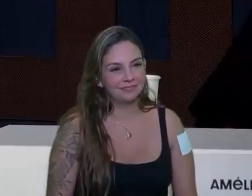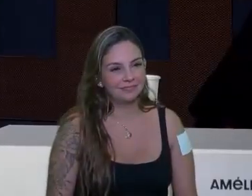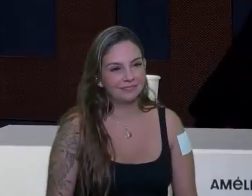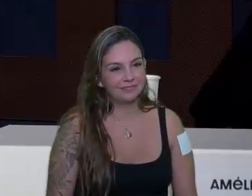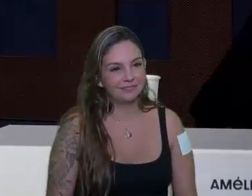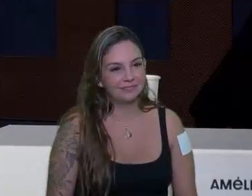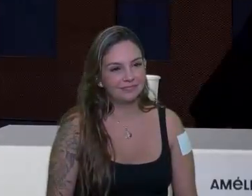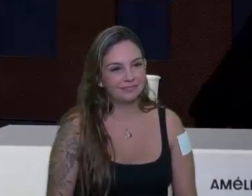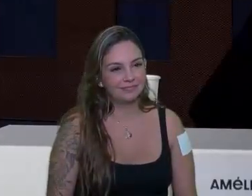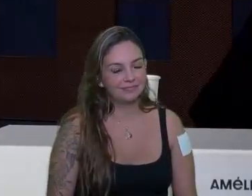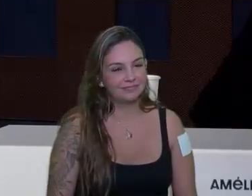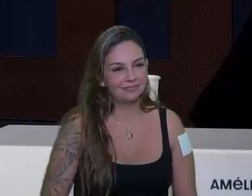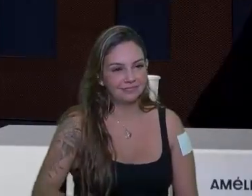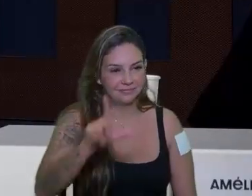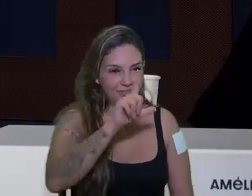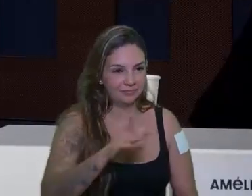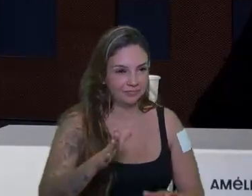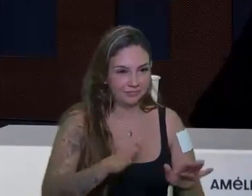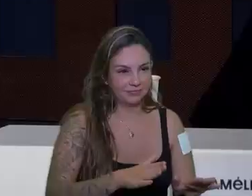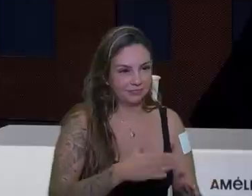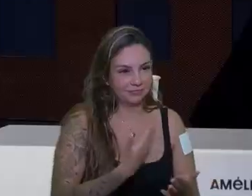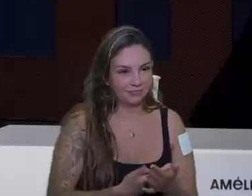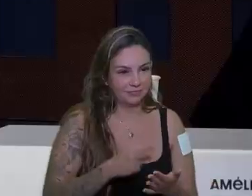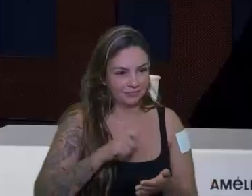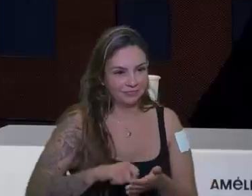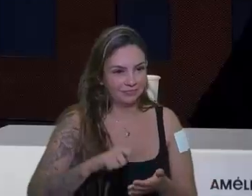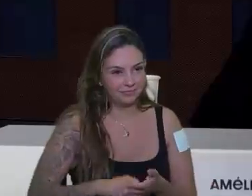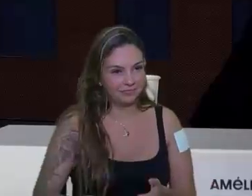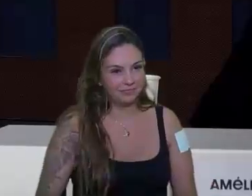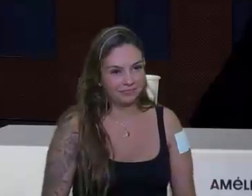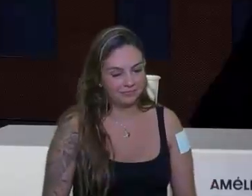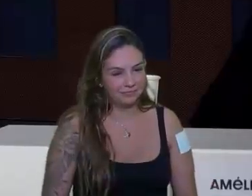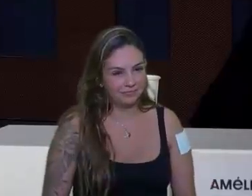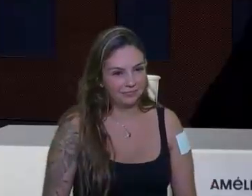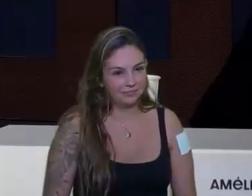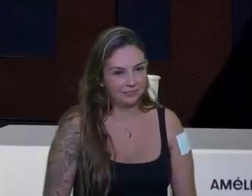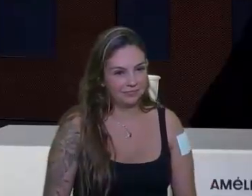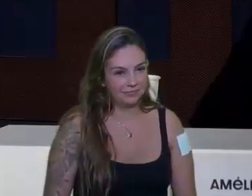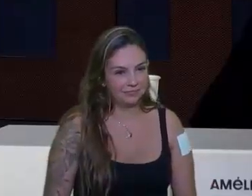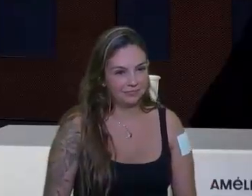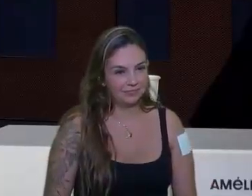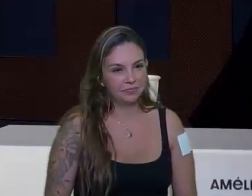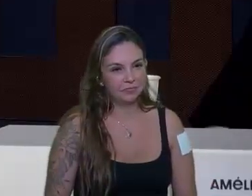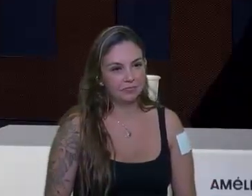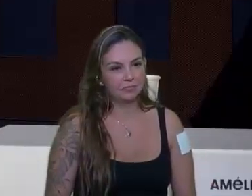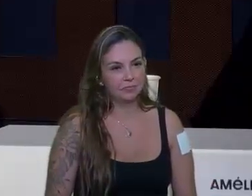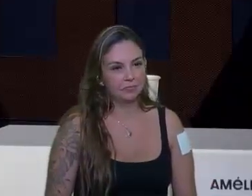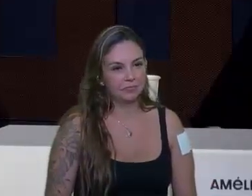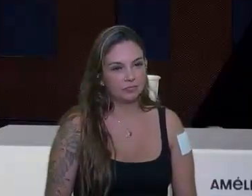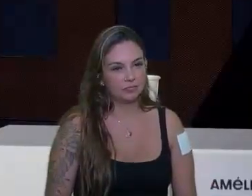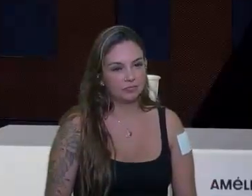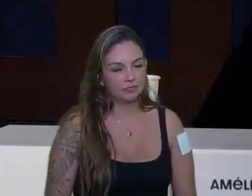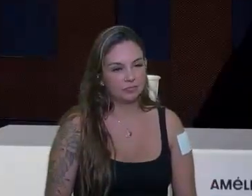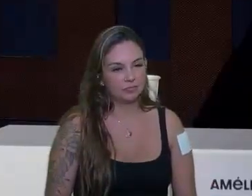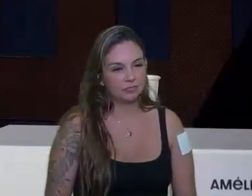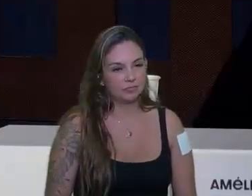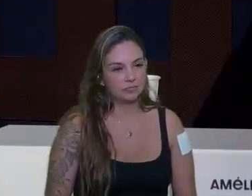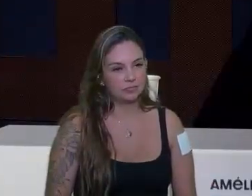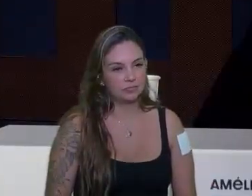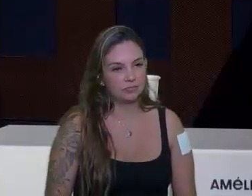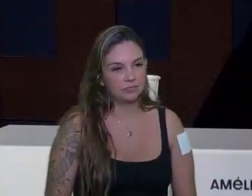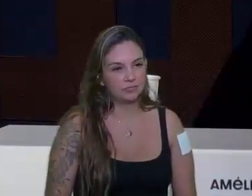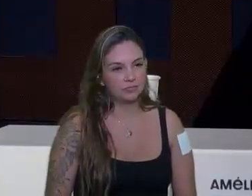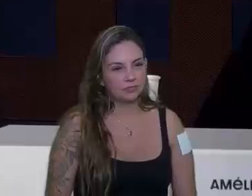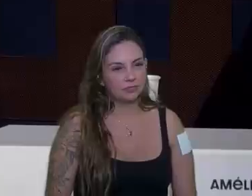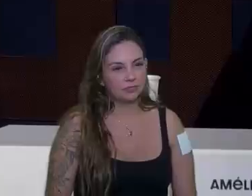de largar a literatura por um tempo. Eu estava escrevendo um dos 2 da trilogia, eu já não lembro mais qual era. Essa trilogia Entre Três Mundos. Eu